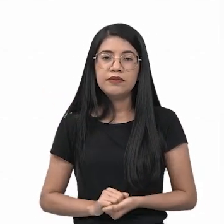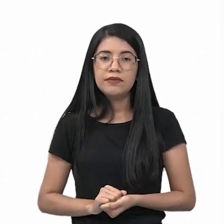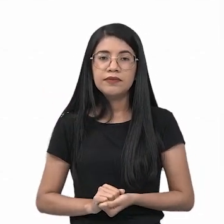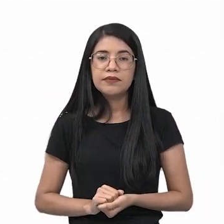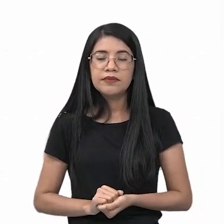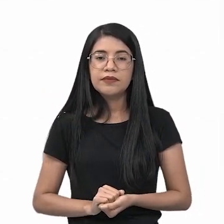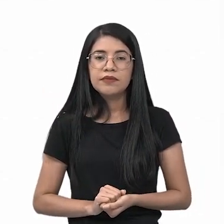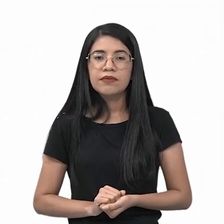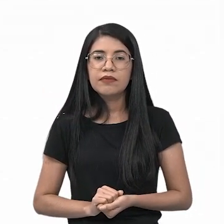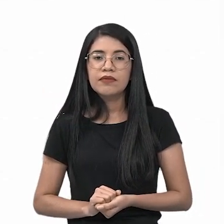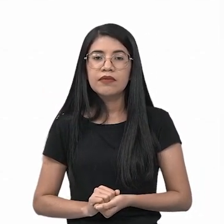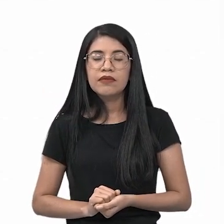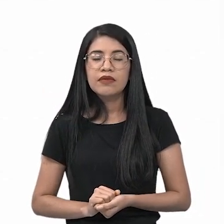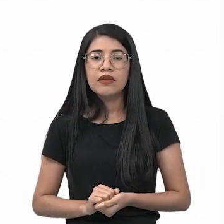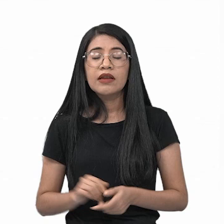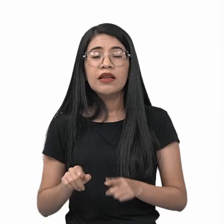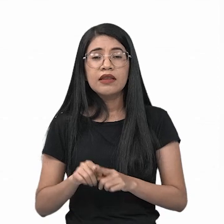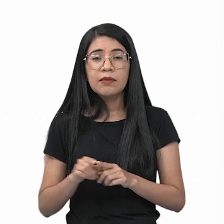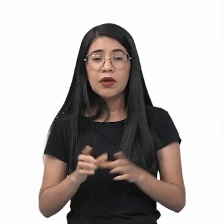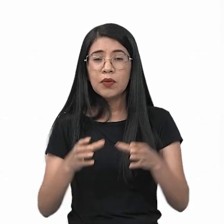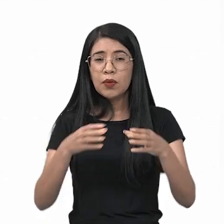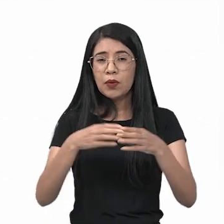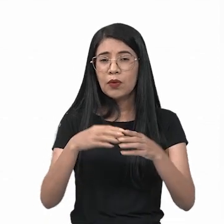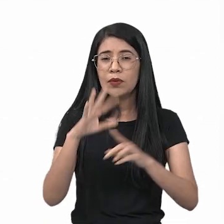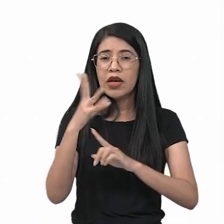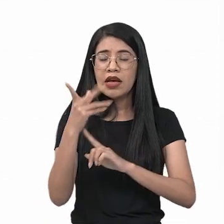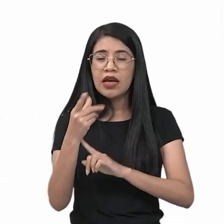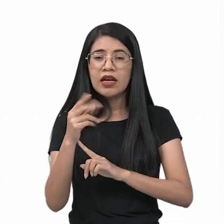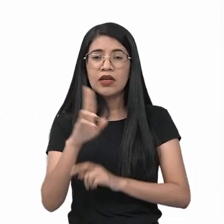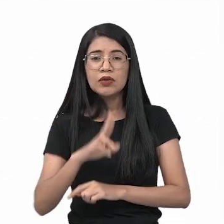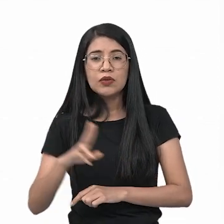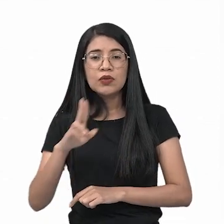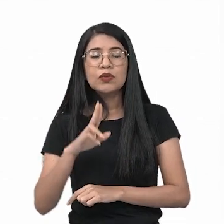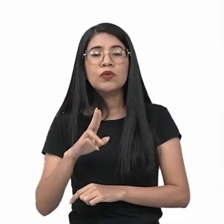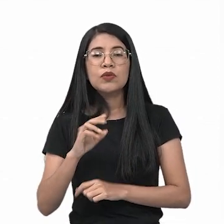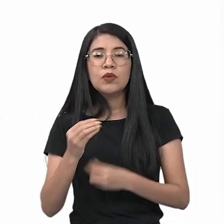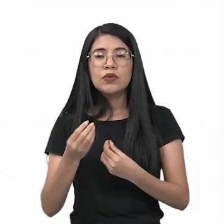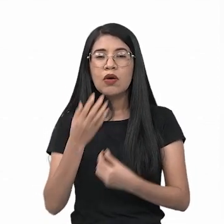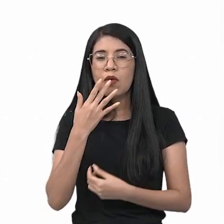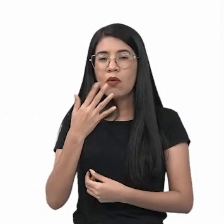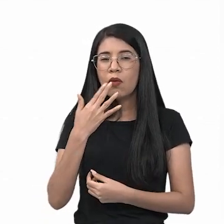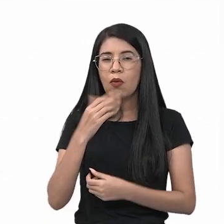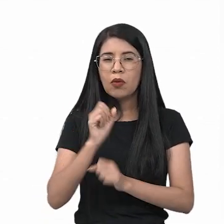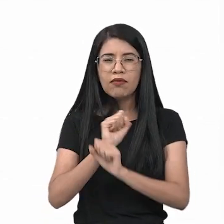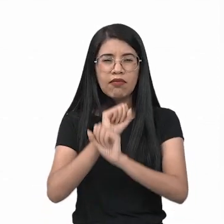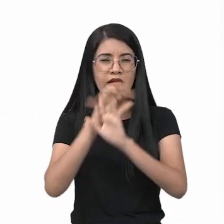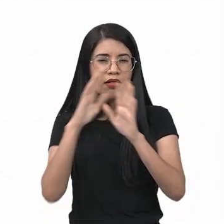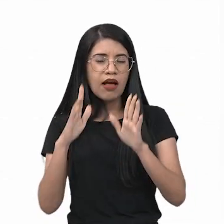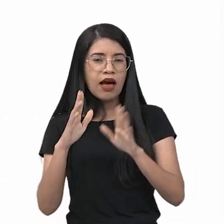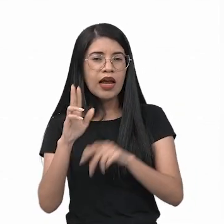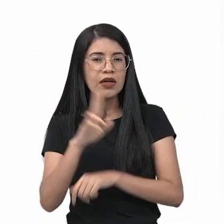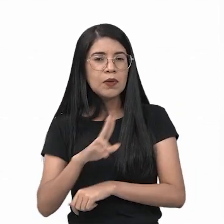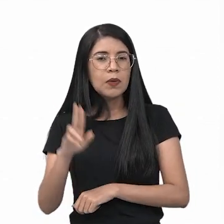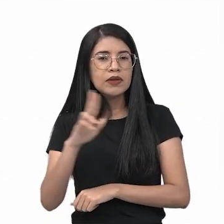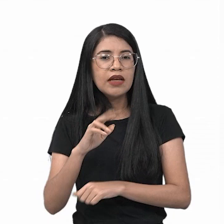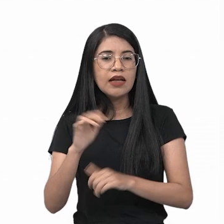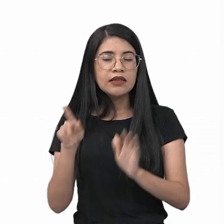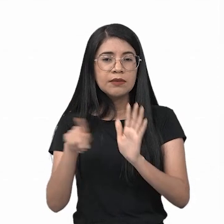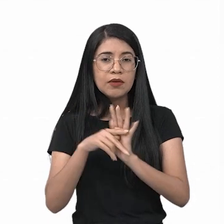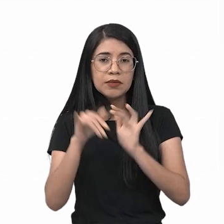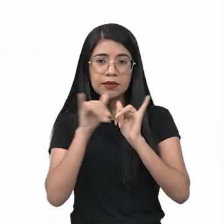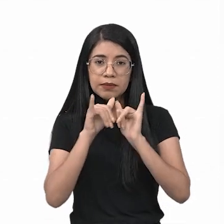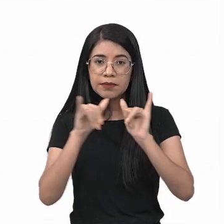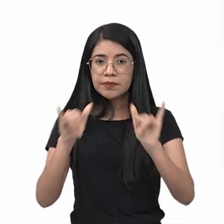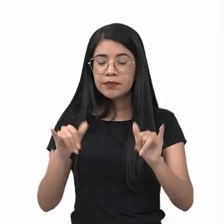Os artistas dessa corrente trabalhavam com cores vivas, inusitadas e usadas na